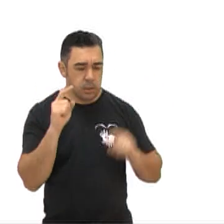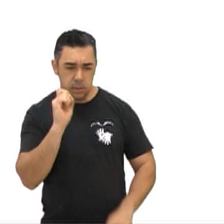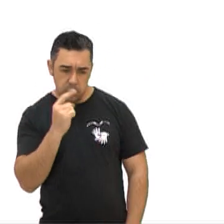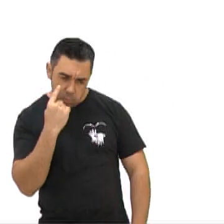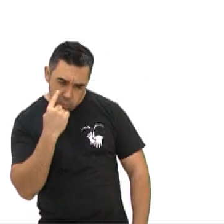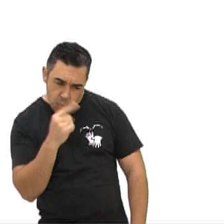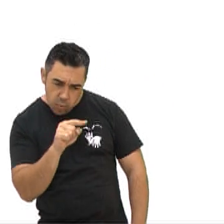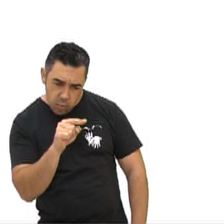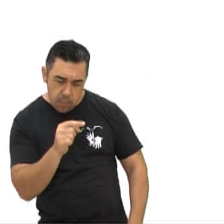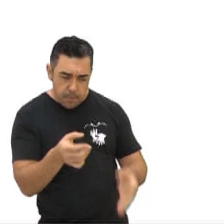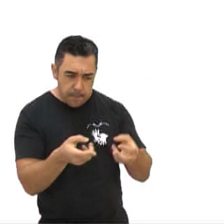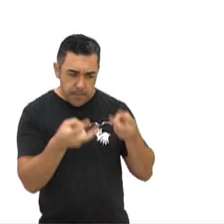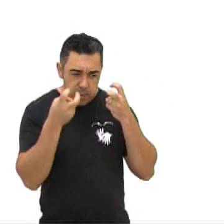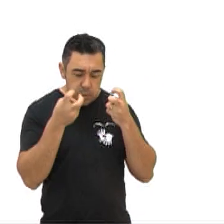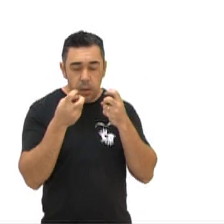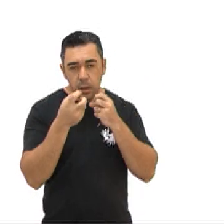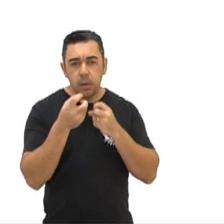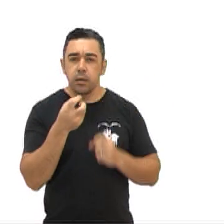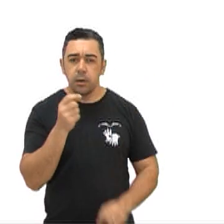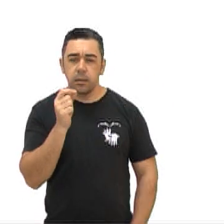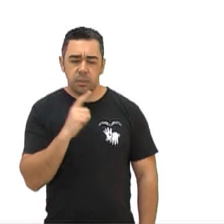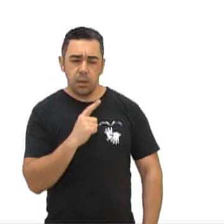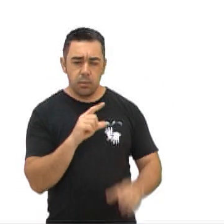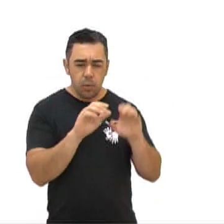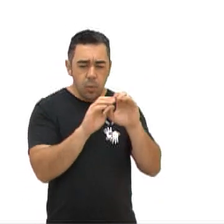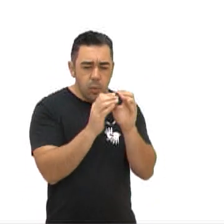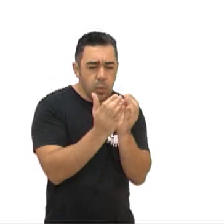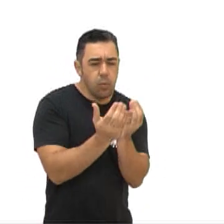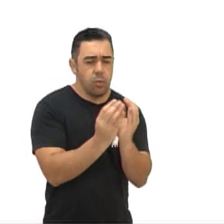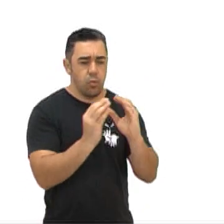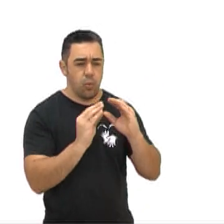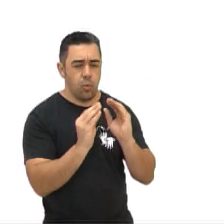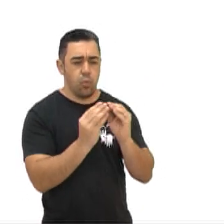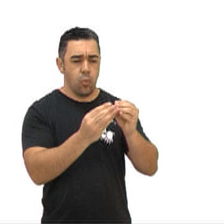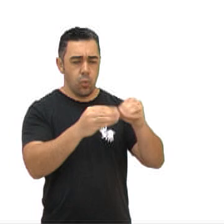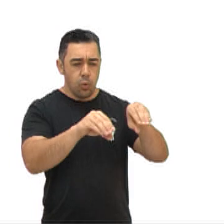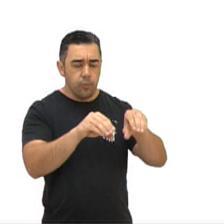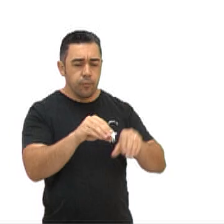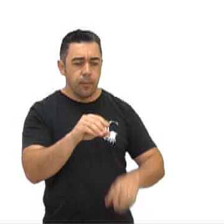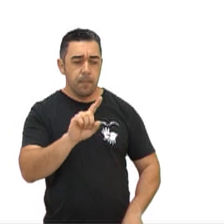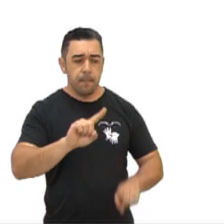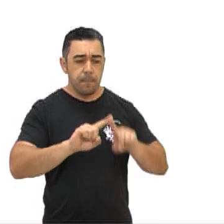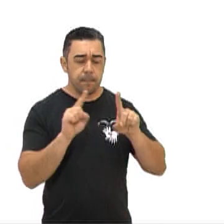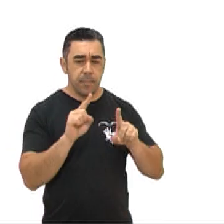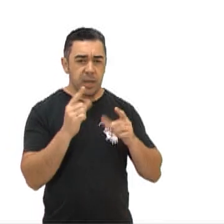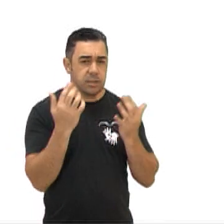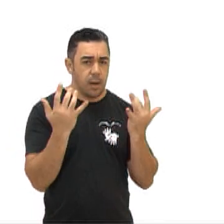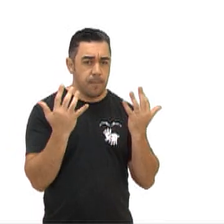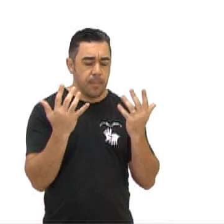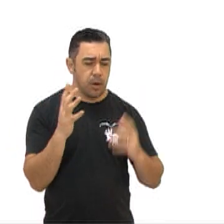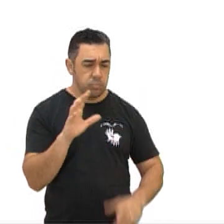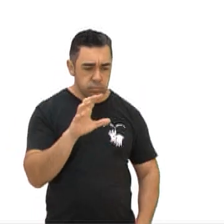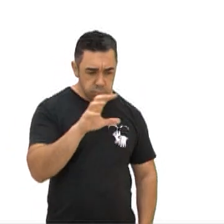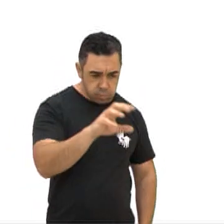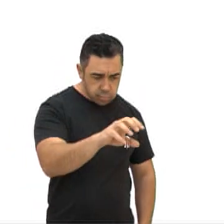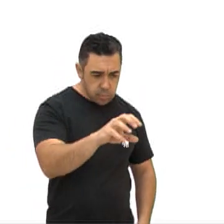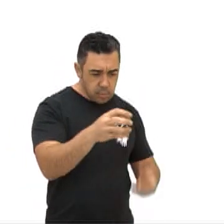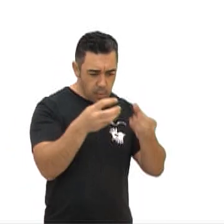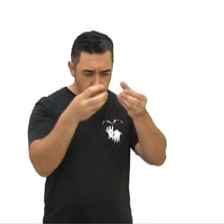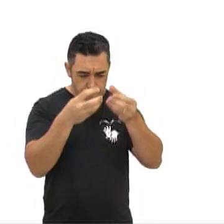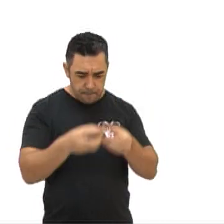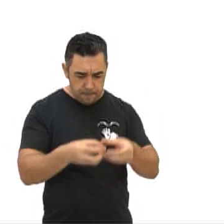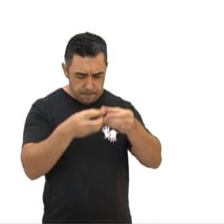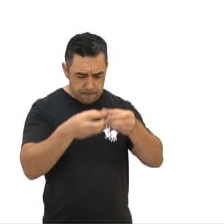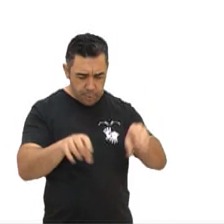se mostra, unânime em si mesmo, um ovo, a mão que o sopesa descobre que nele há